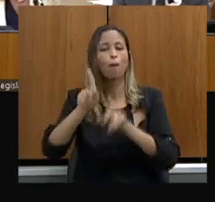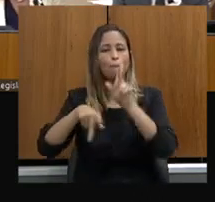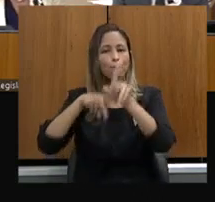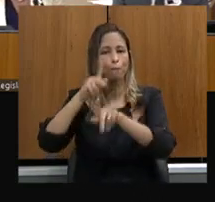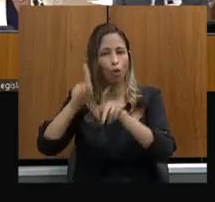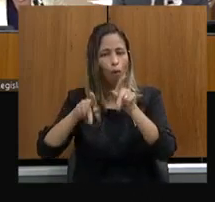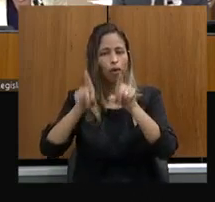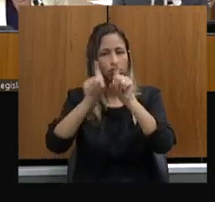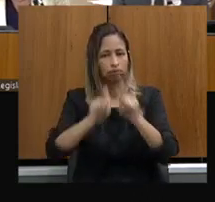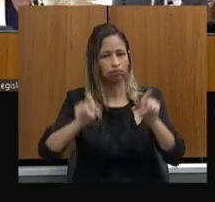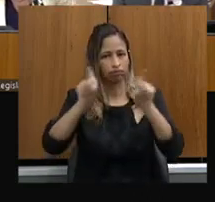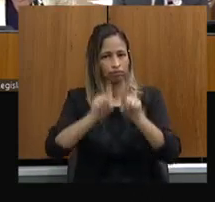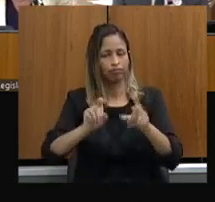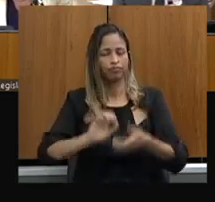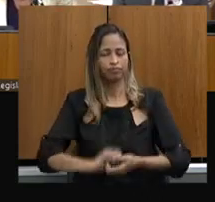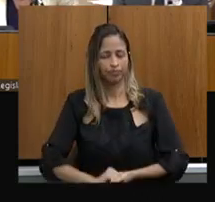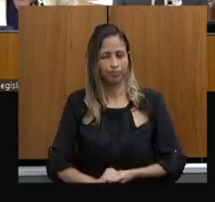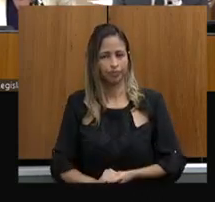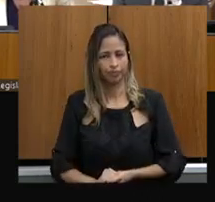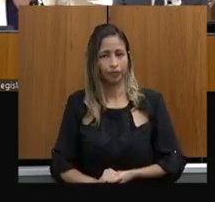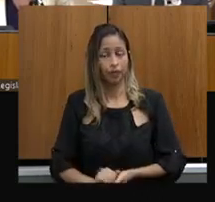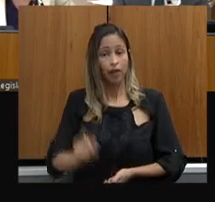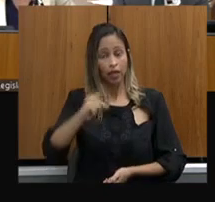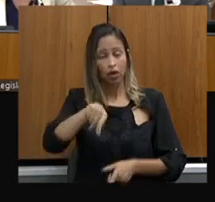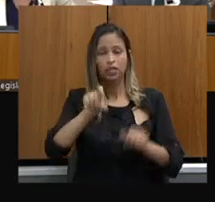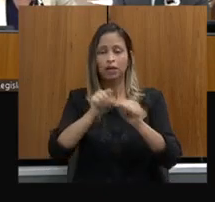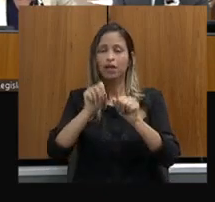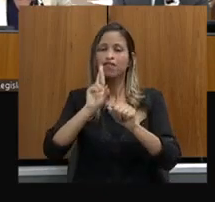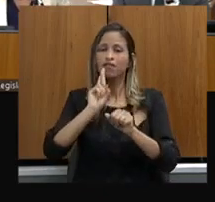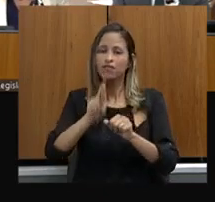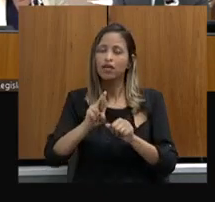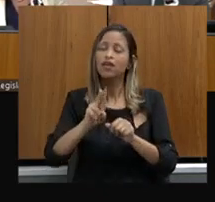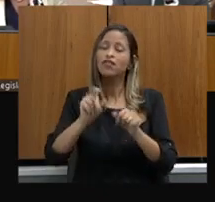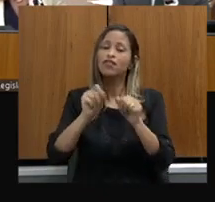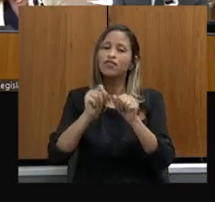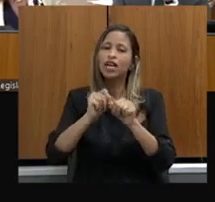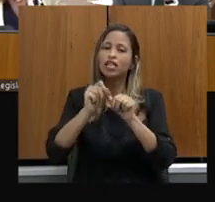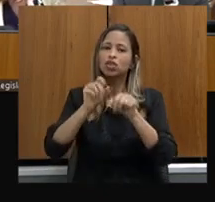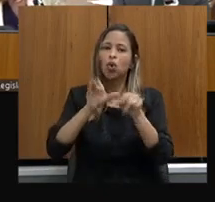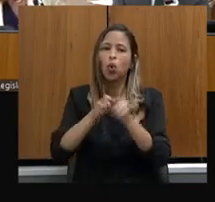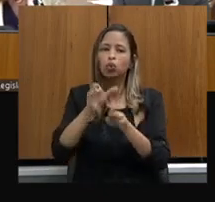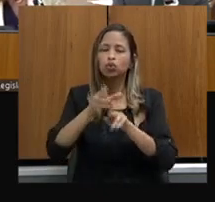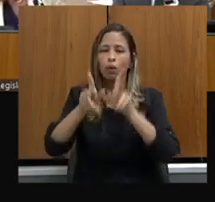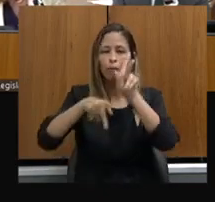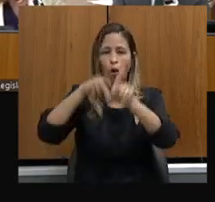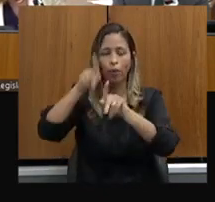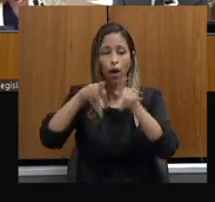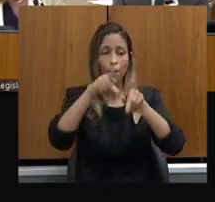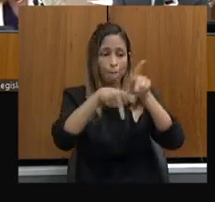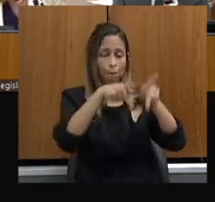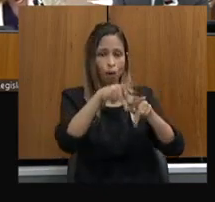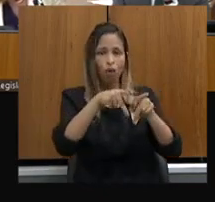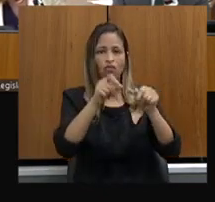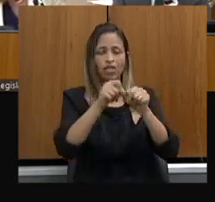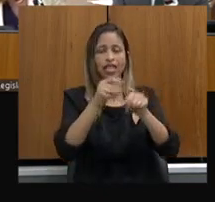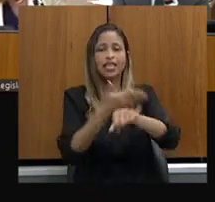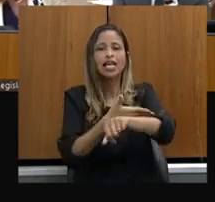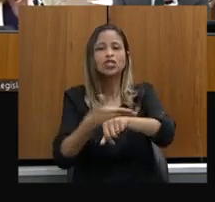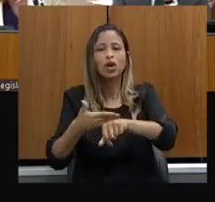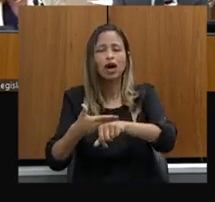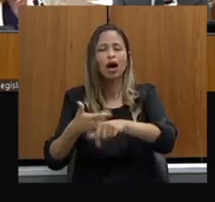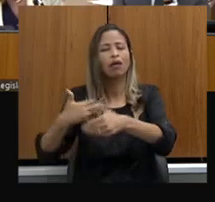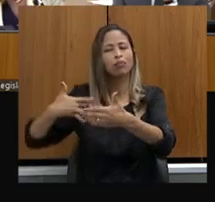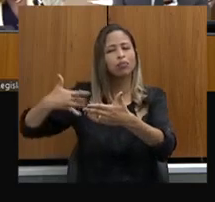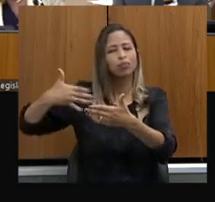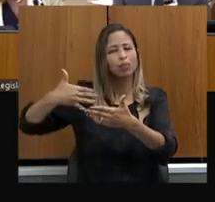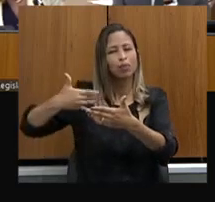excelência e governo digital e a gente realizou a consulta Popular específica para povos comunidades tradicionais também